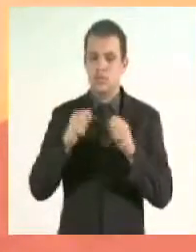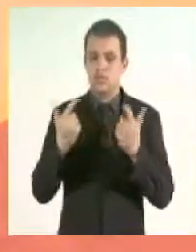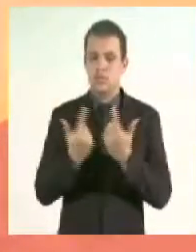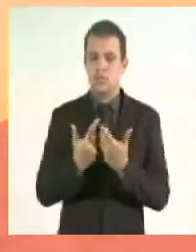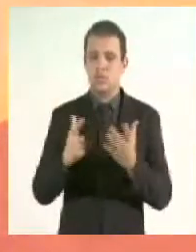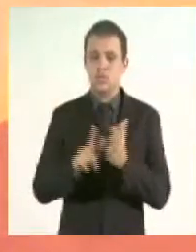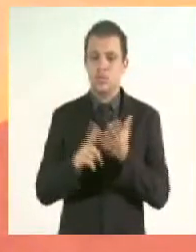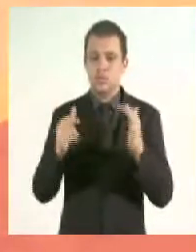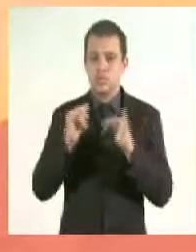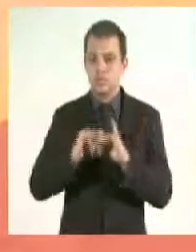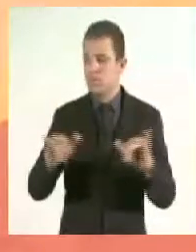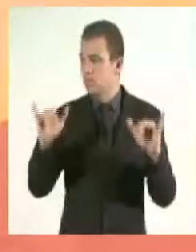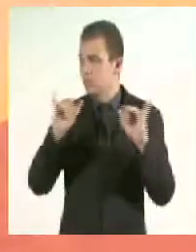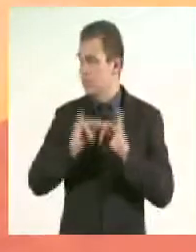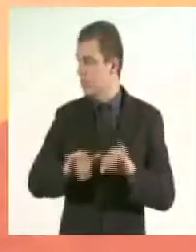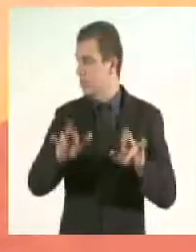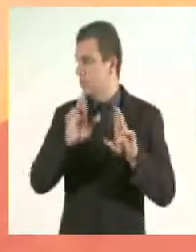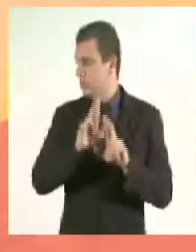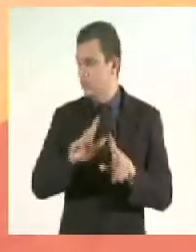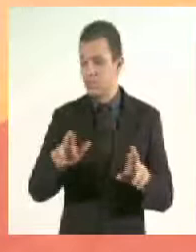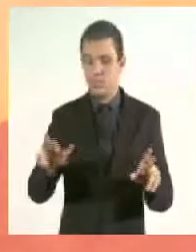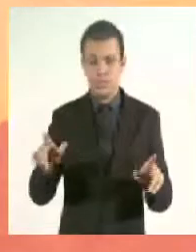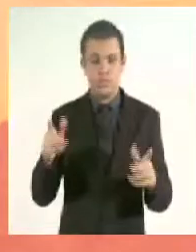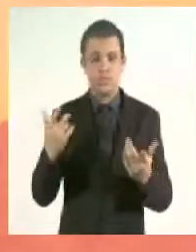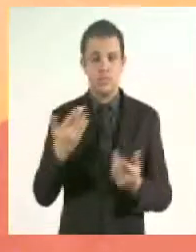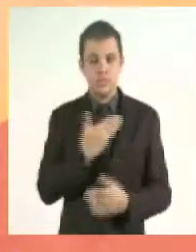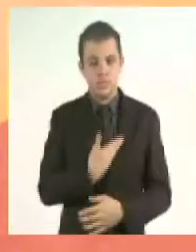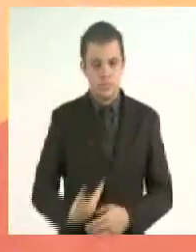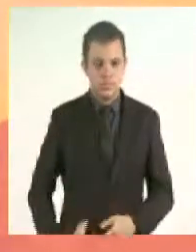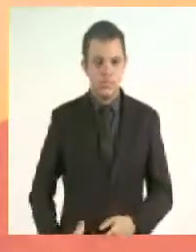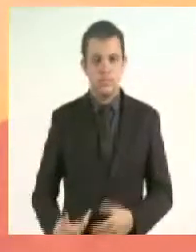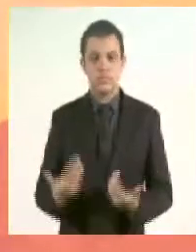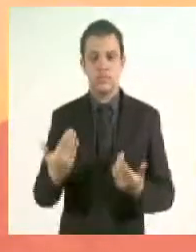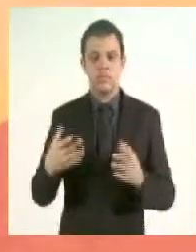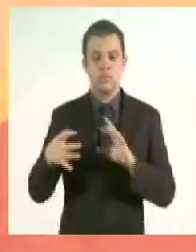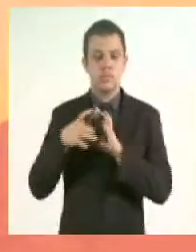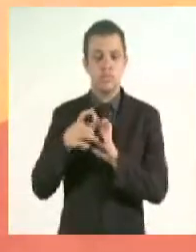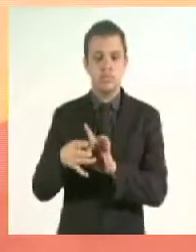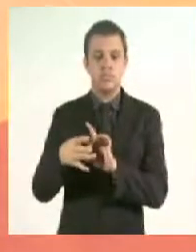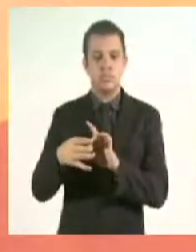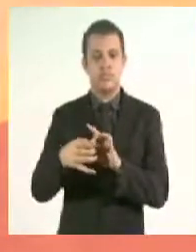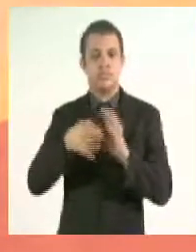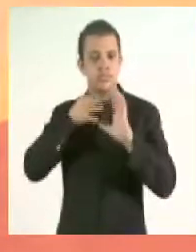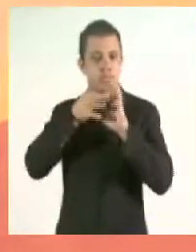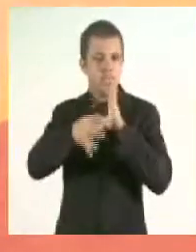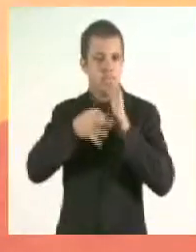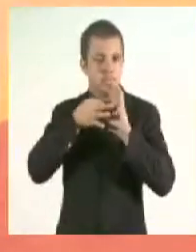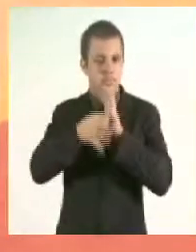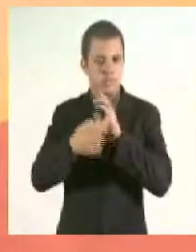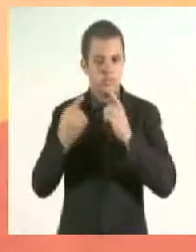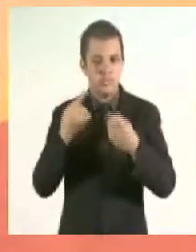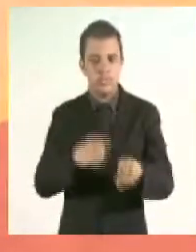que tanto o governo e seus aliados criticam, mas que é a imprensa livre, graças a Deus.